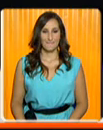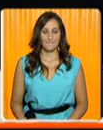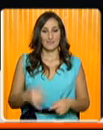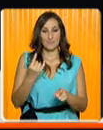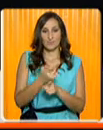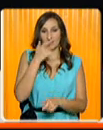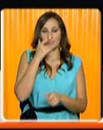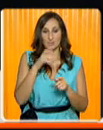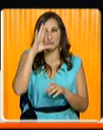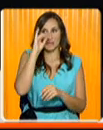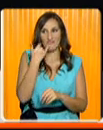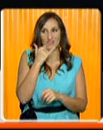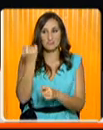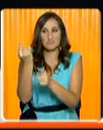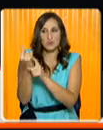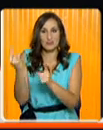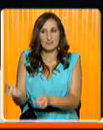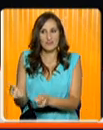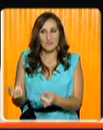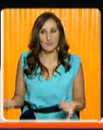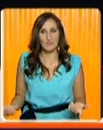Porque a gente não sabe de onde é que vem.